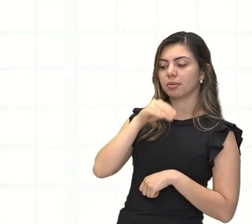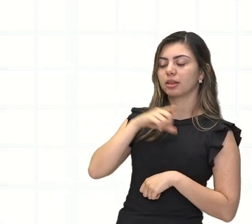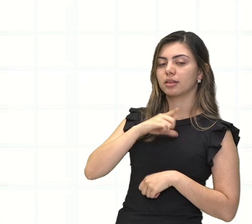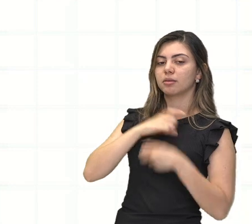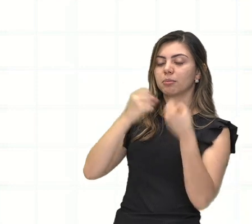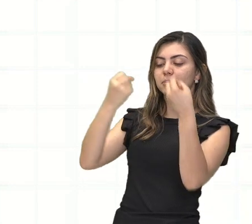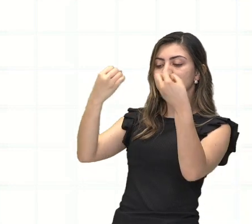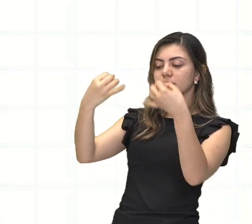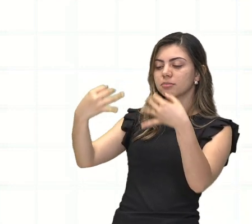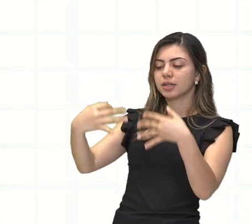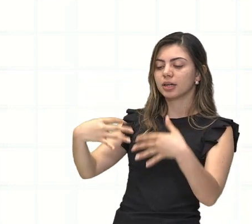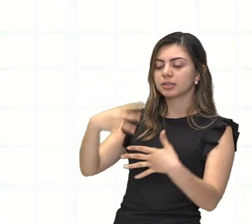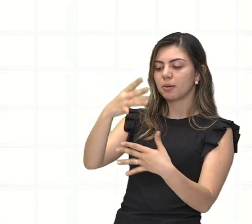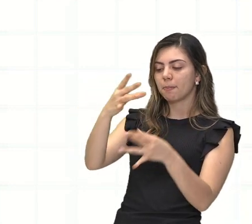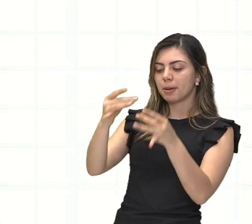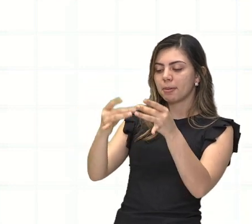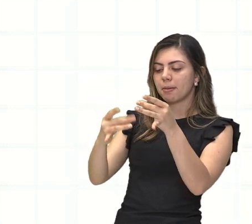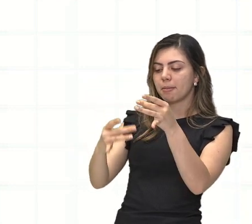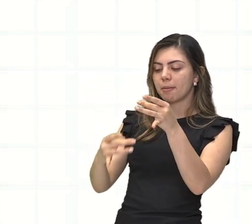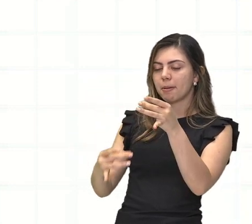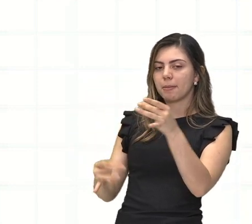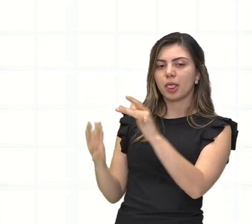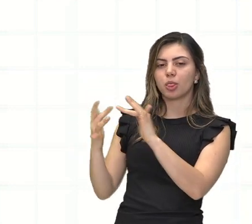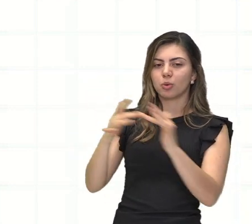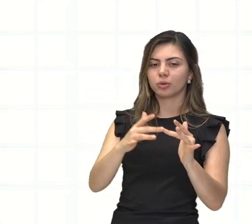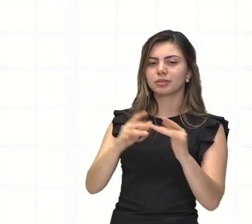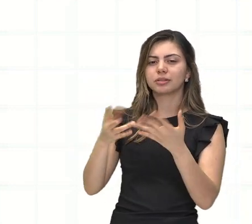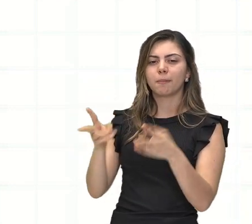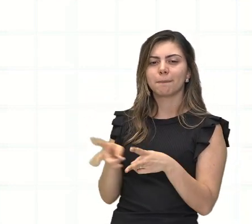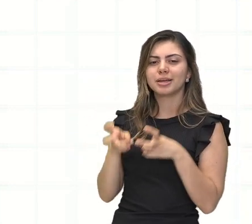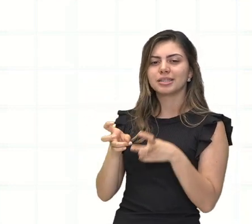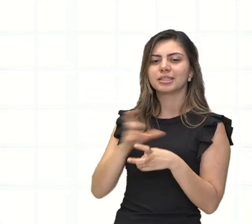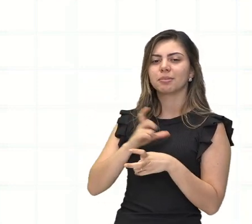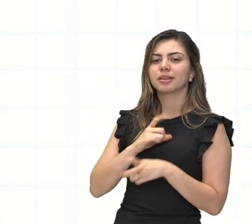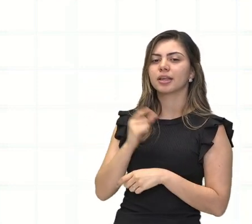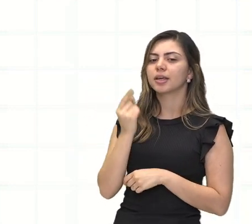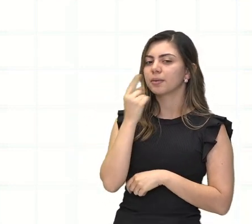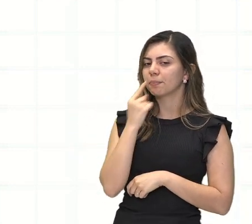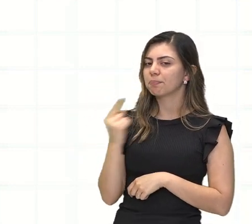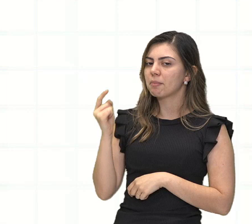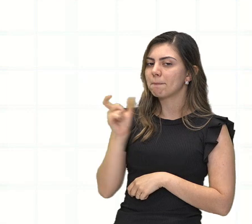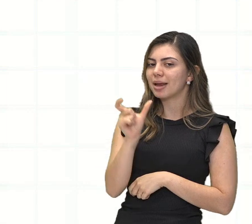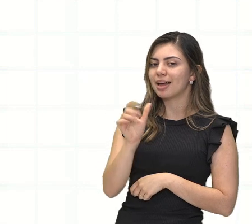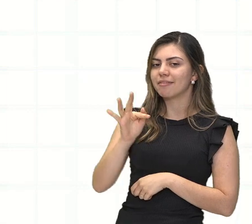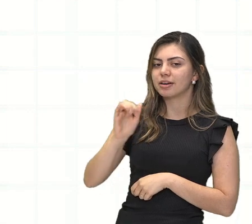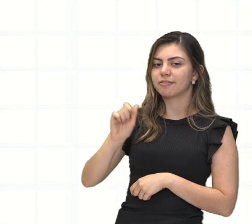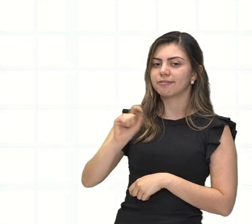explicação, todo um contexto, e observe que nós temos aqui, ó, faz